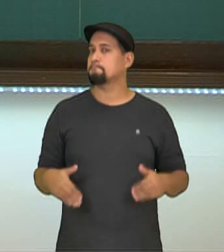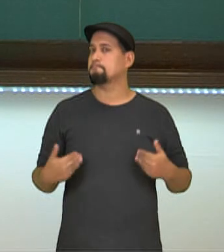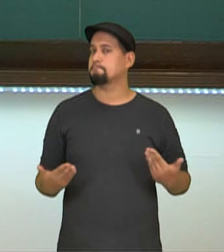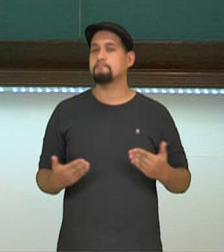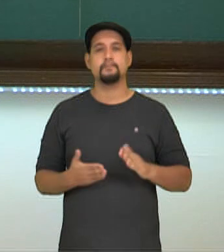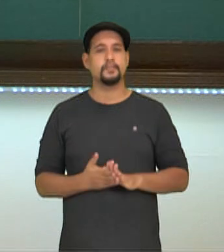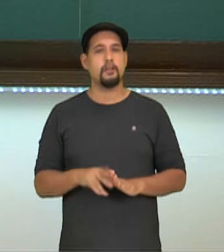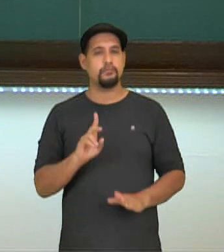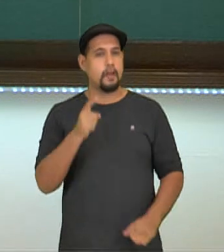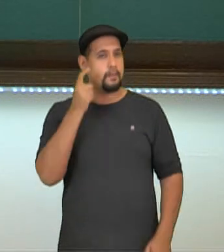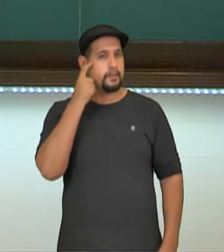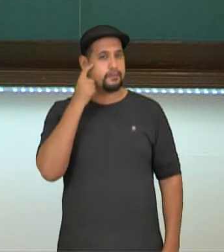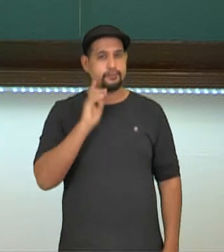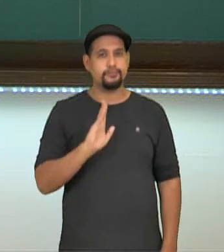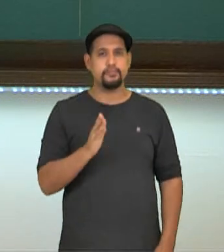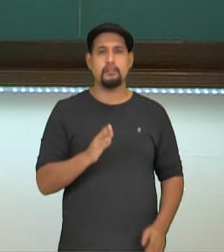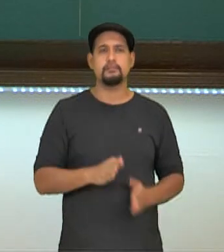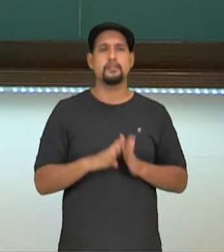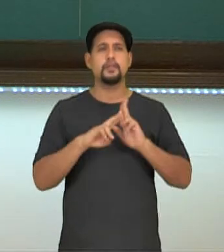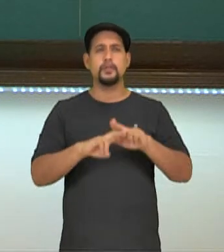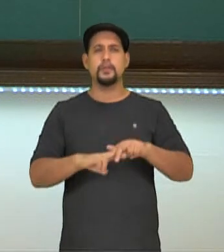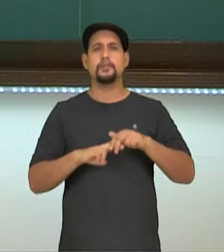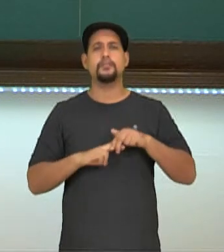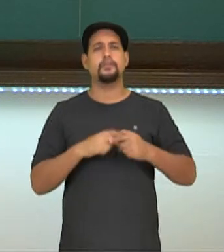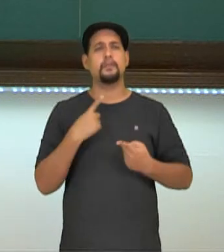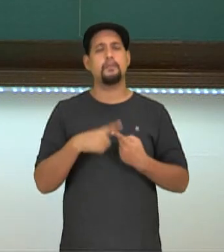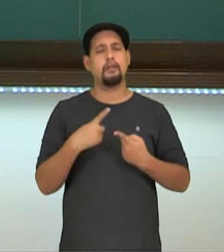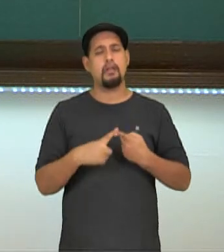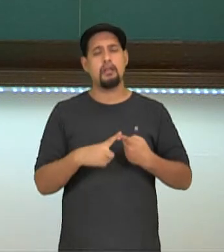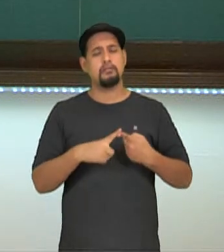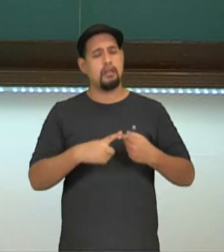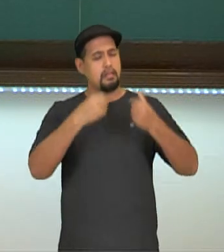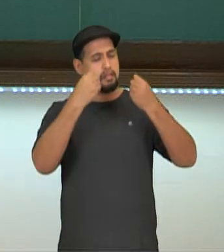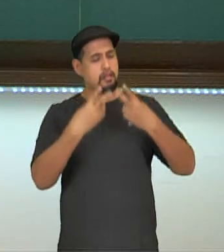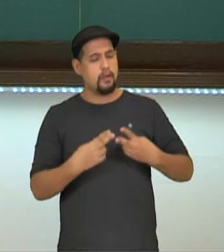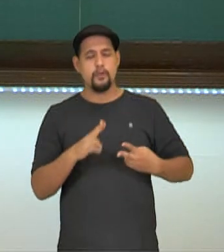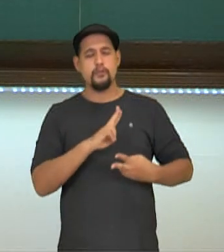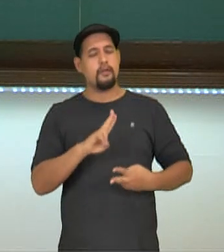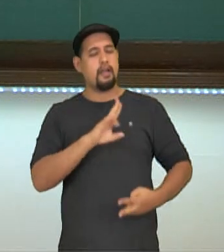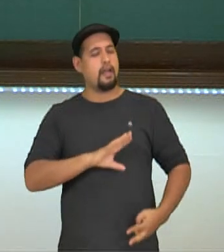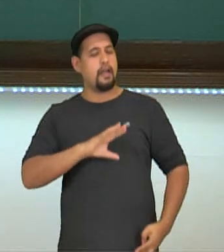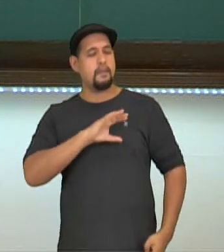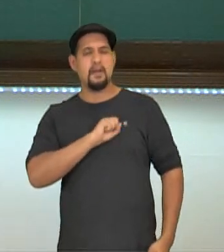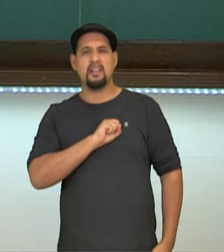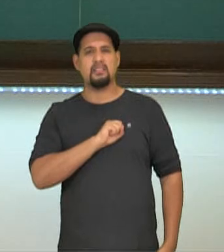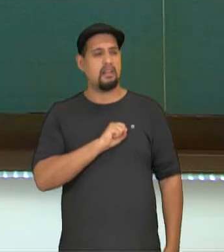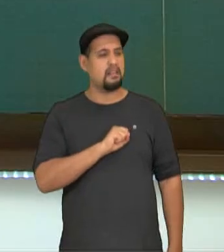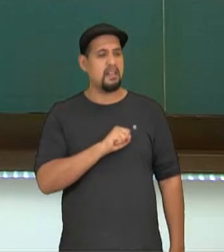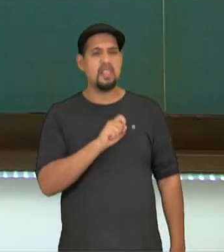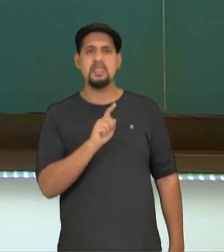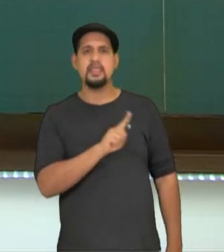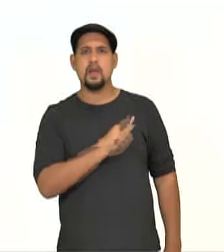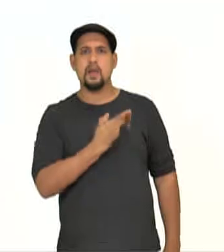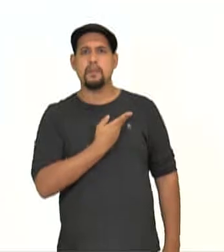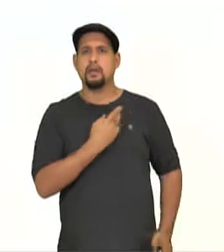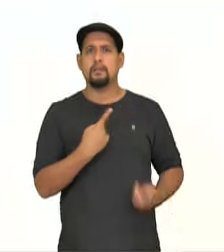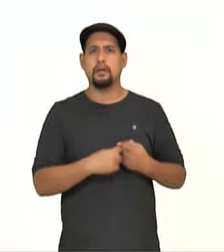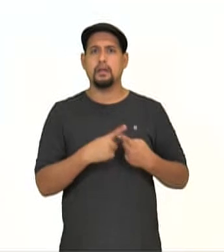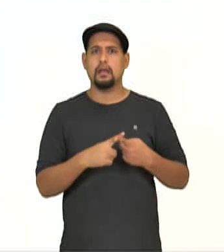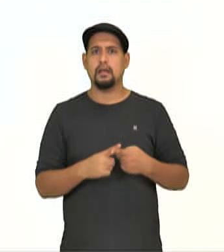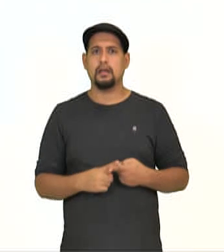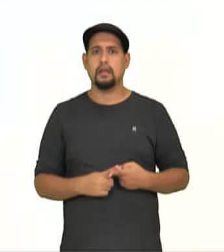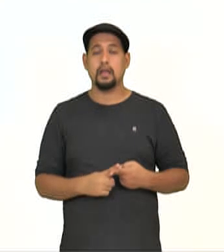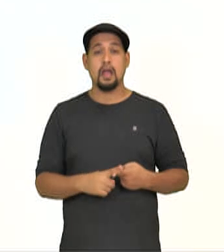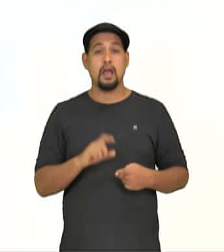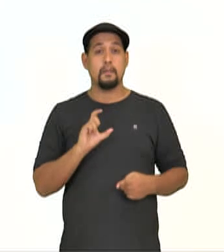Então, estudante, pensou aí, por que será que o eu lírico, o poeta, chamou a sua amada de inimiga? Olha a resposta. O